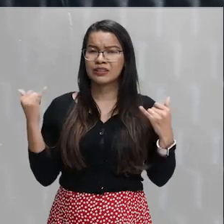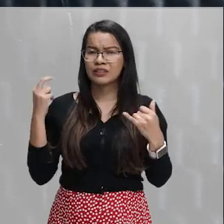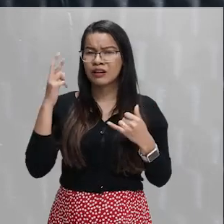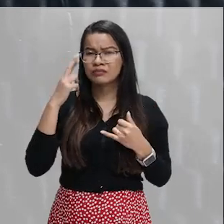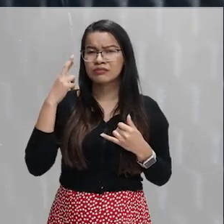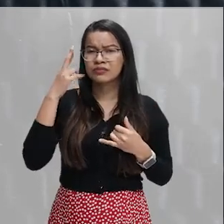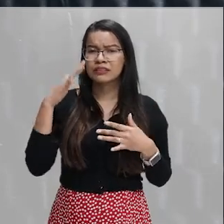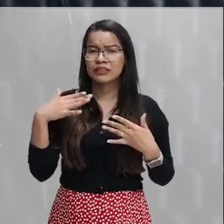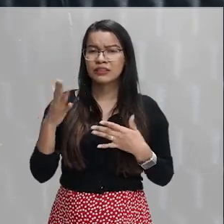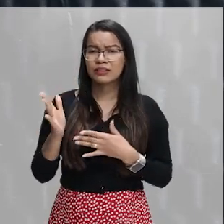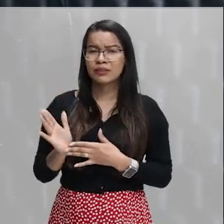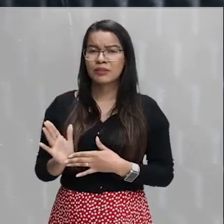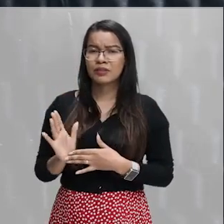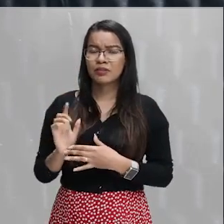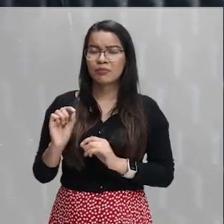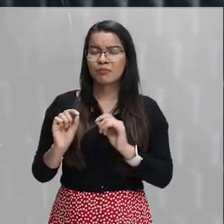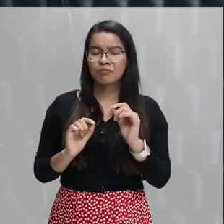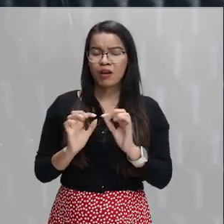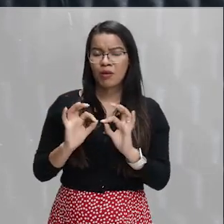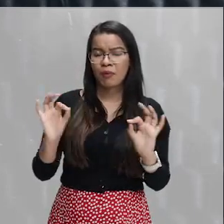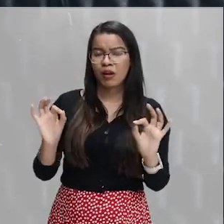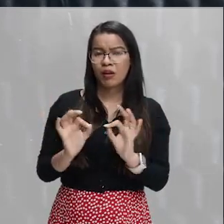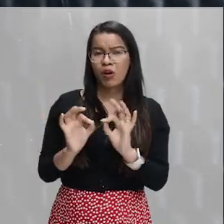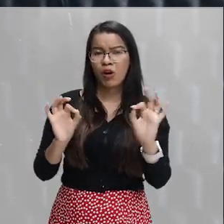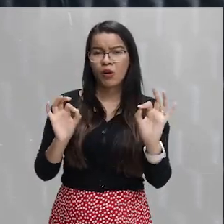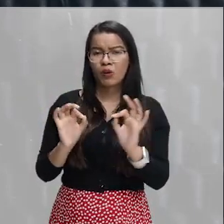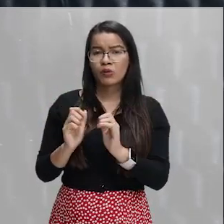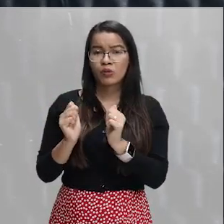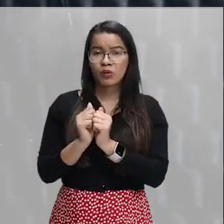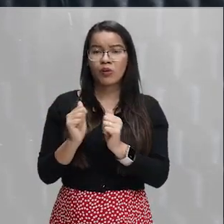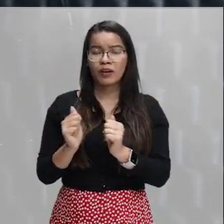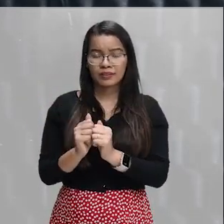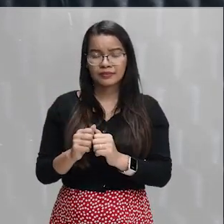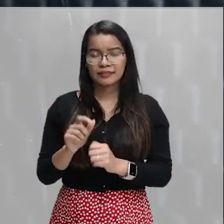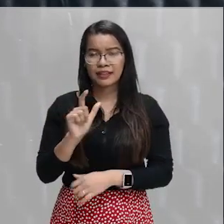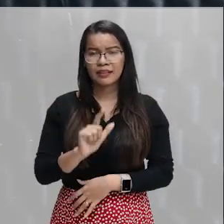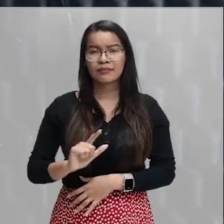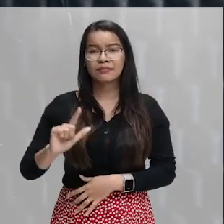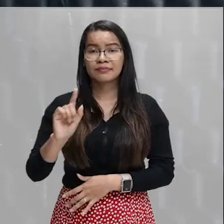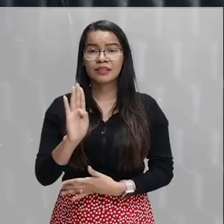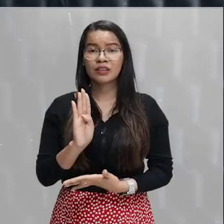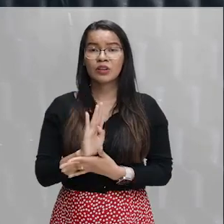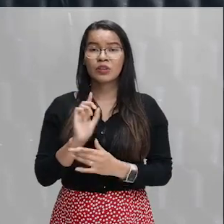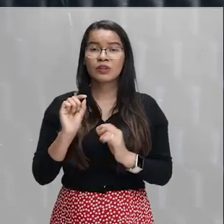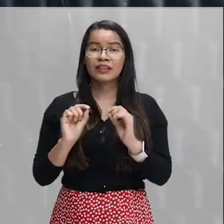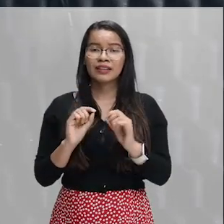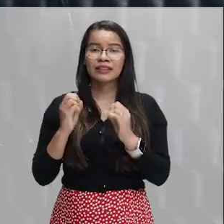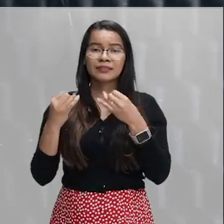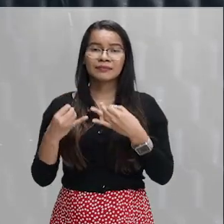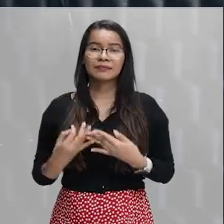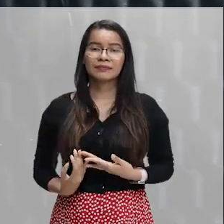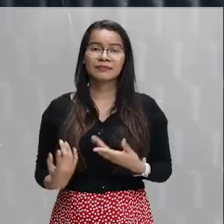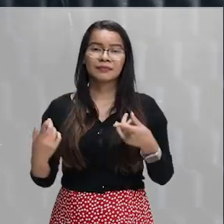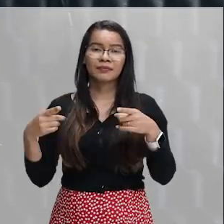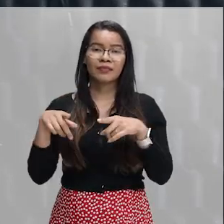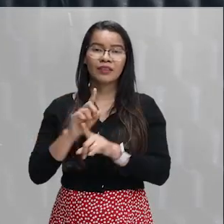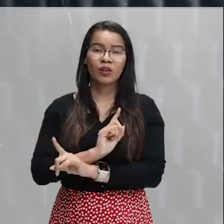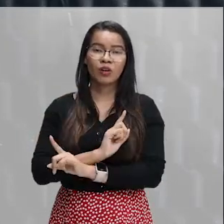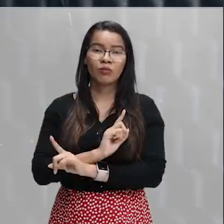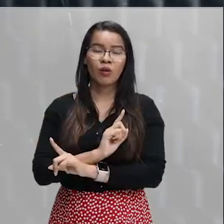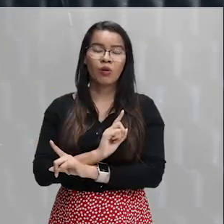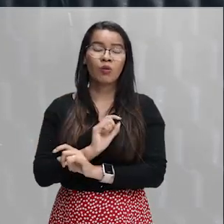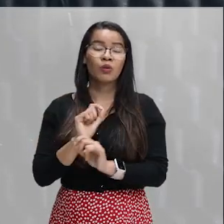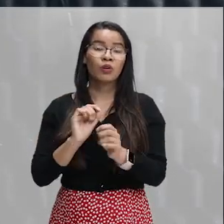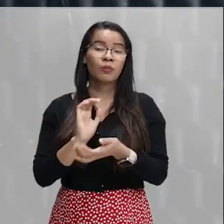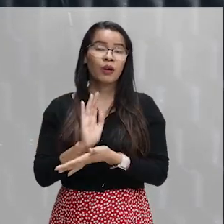Então, estabelecendo um paradoxo com a literatura barroca, ou seja, eu vou me contrapor aquilo que o barroco defendia. Ou ainda a defesa da